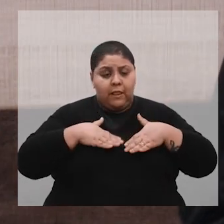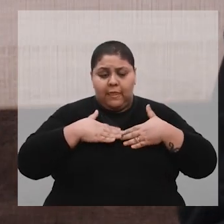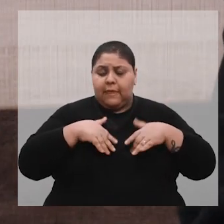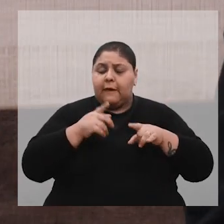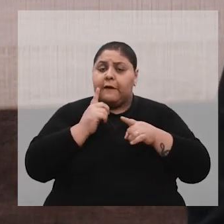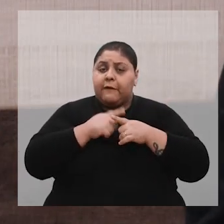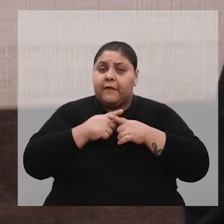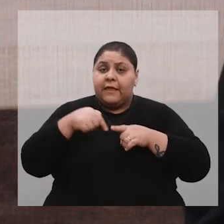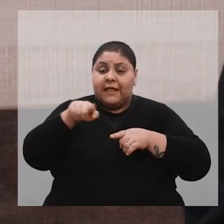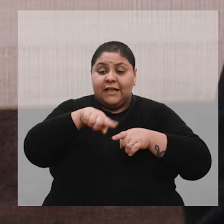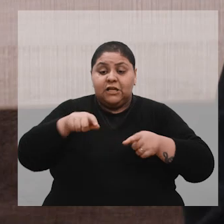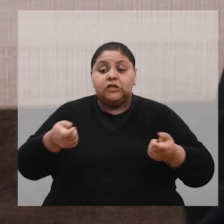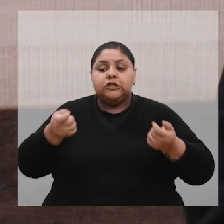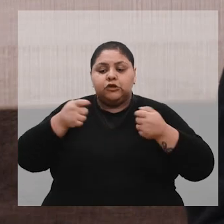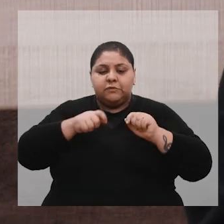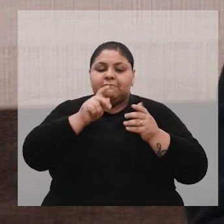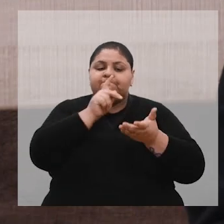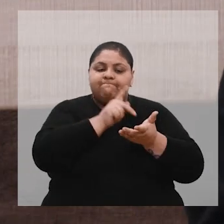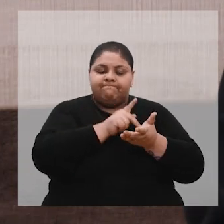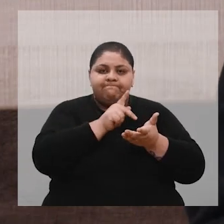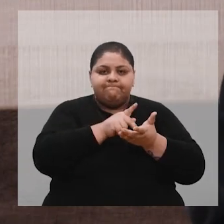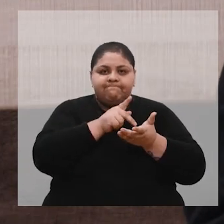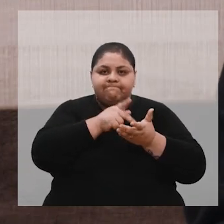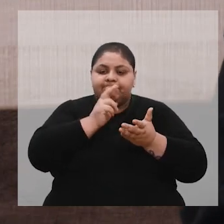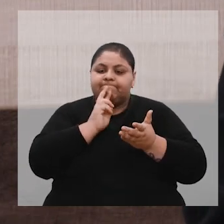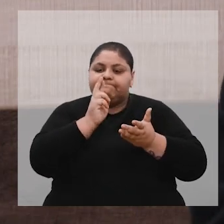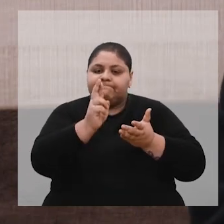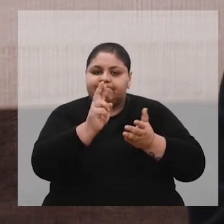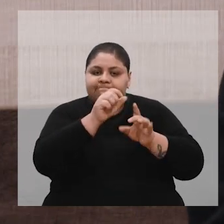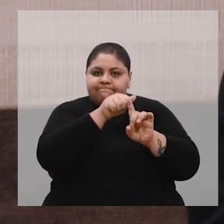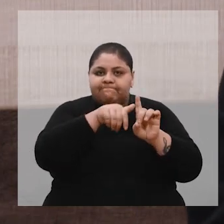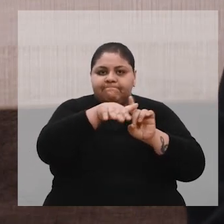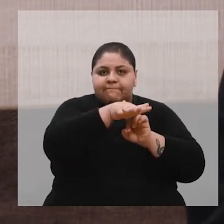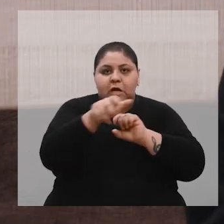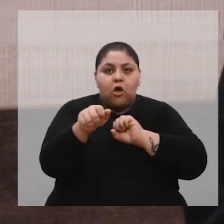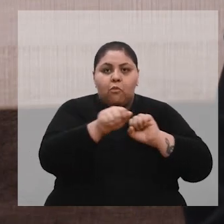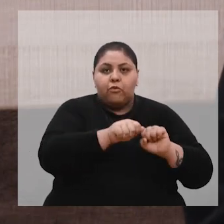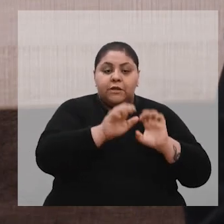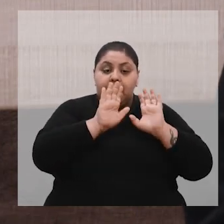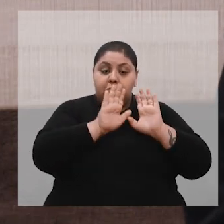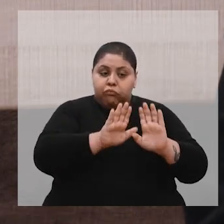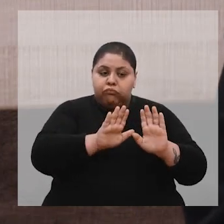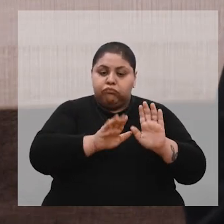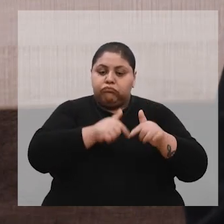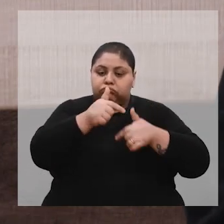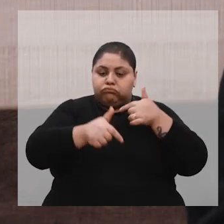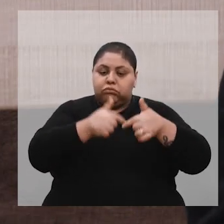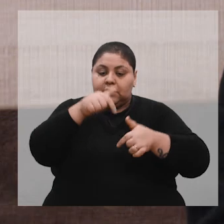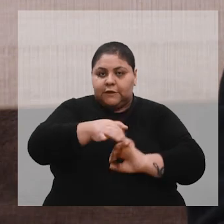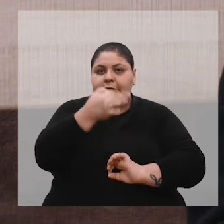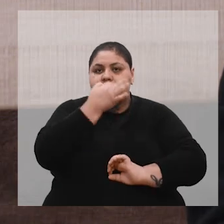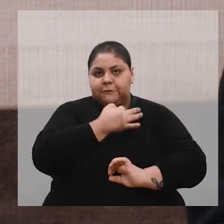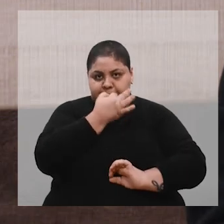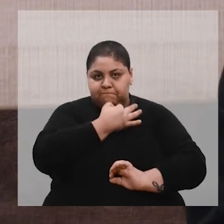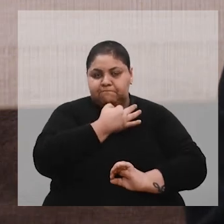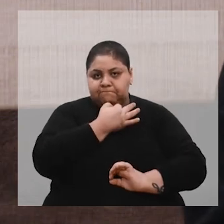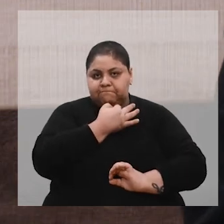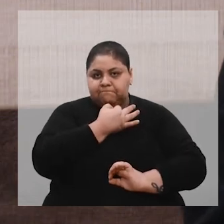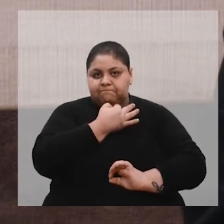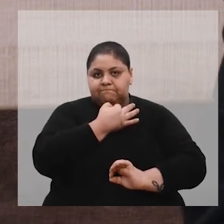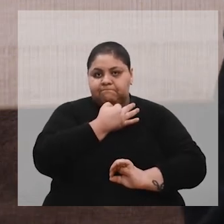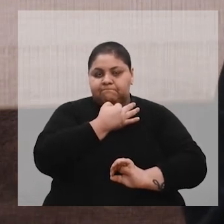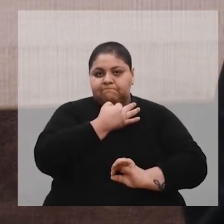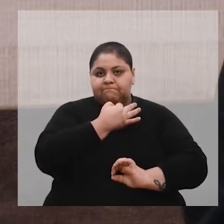tranquila, porque a gente precisa de fato dar essa resposta à sociedade para poder manter esses serviços aqui em Caxias do